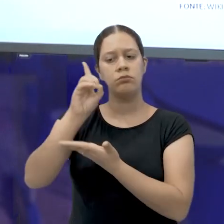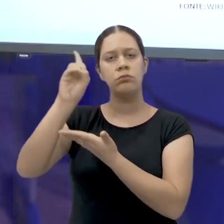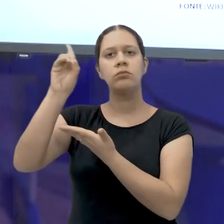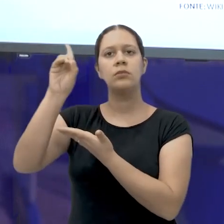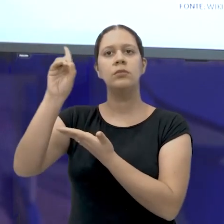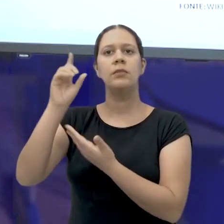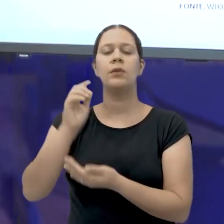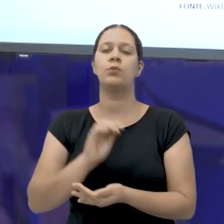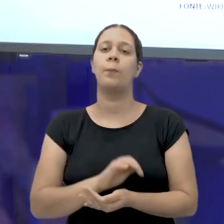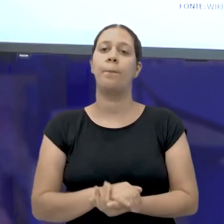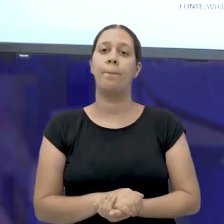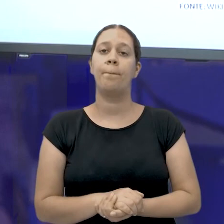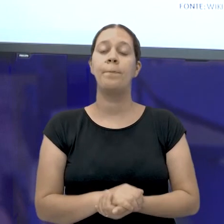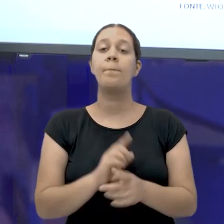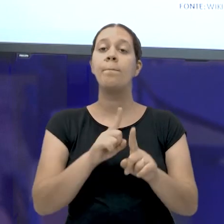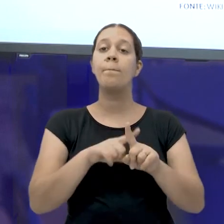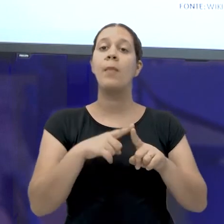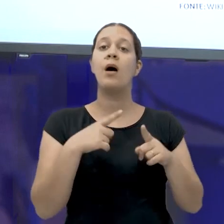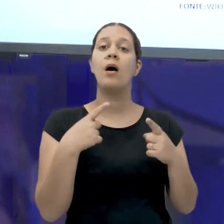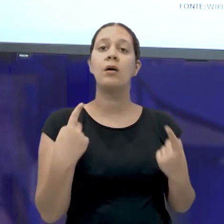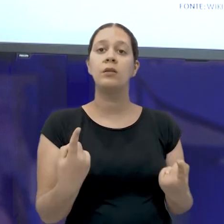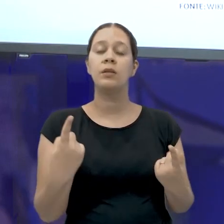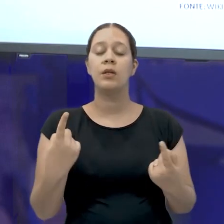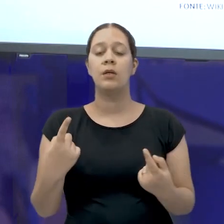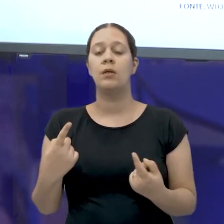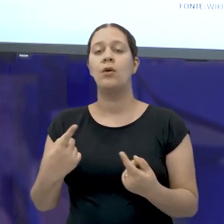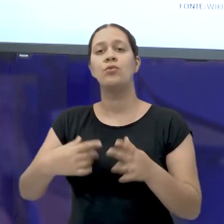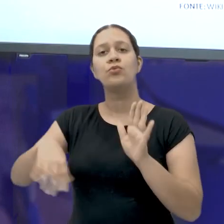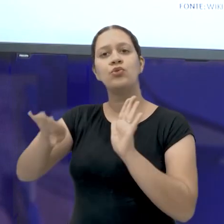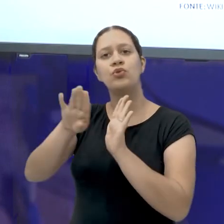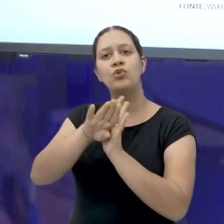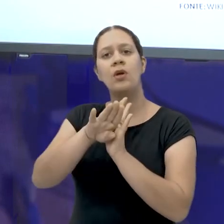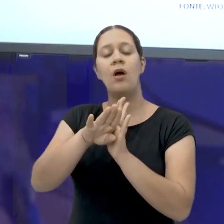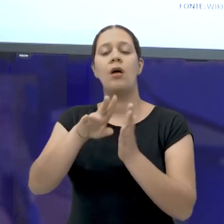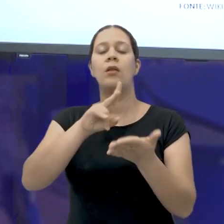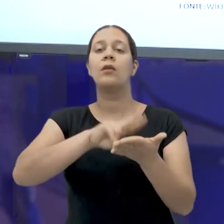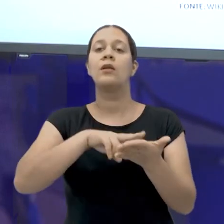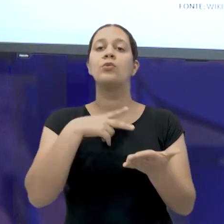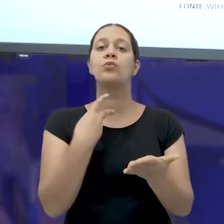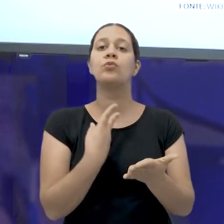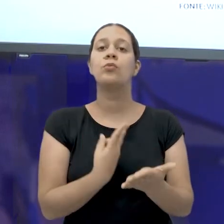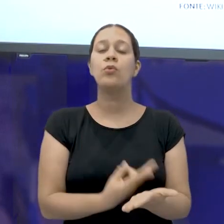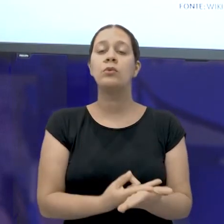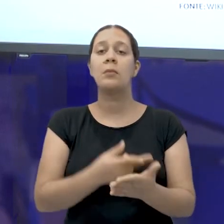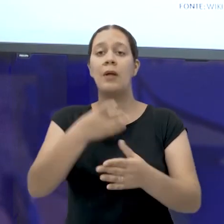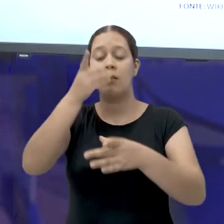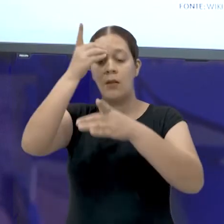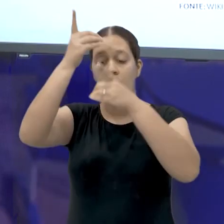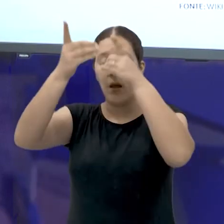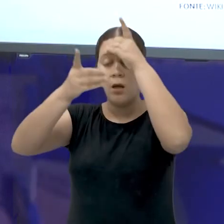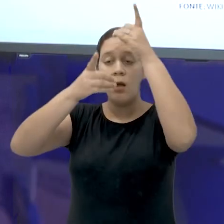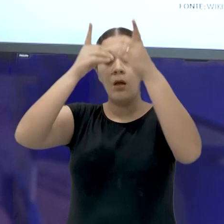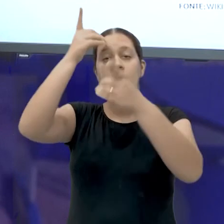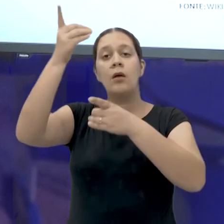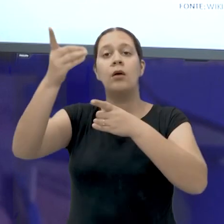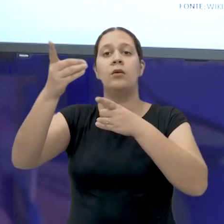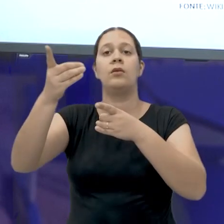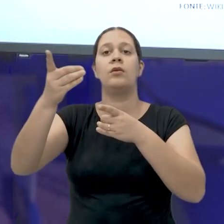assim acreditam. Mas, para se chegar à tradução, ou à ideia mais próxima do